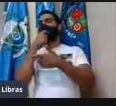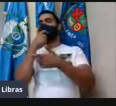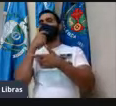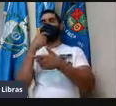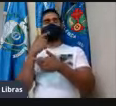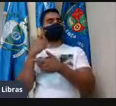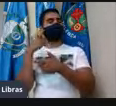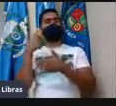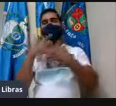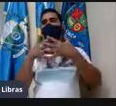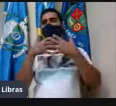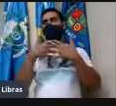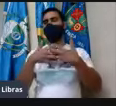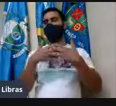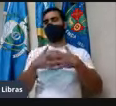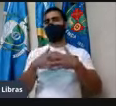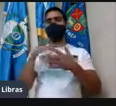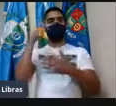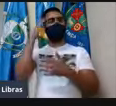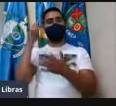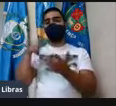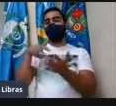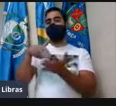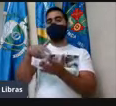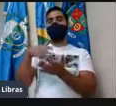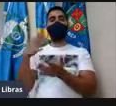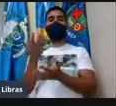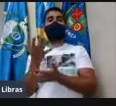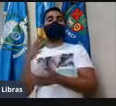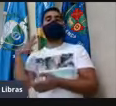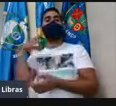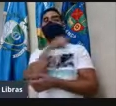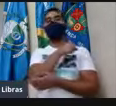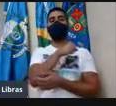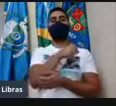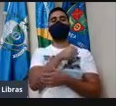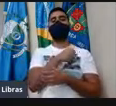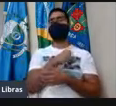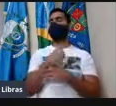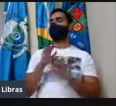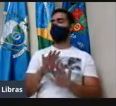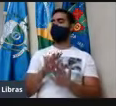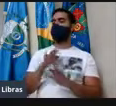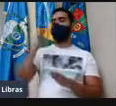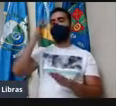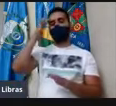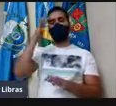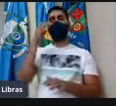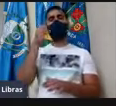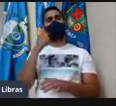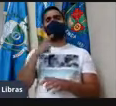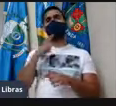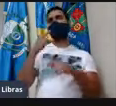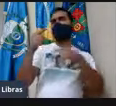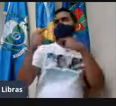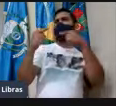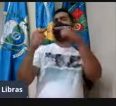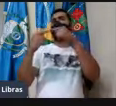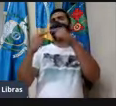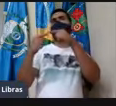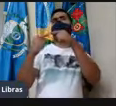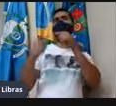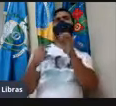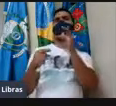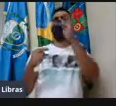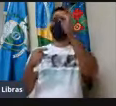tropeçar. Não sabe nem andar e quer correr. É a impressão que me passa, mas acho digno que se mire isso num futuro.